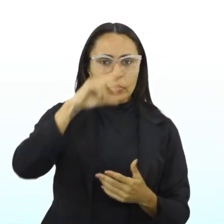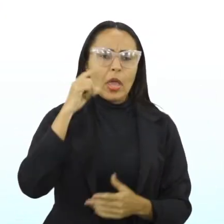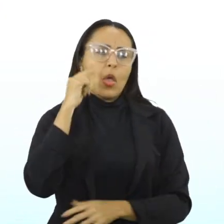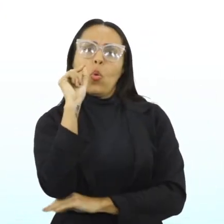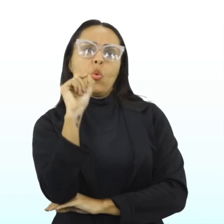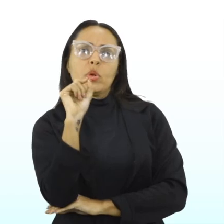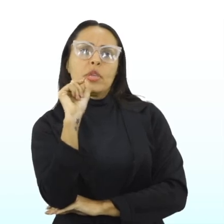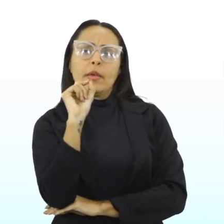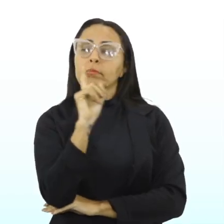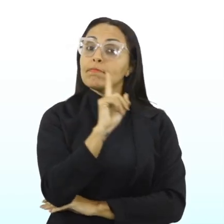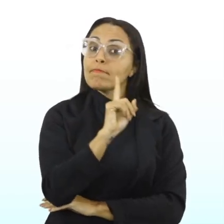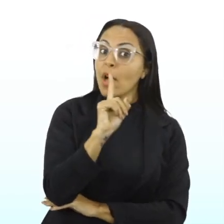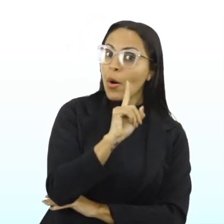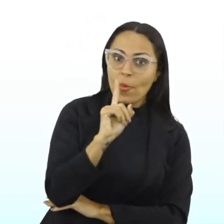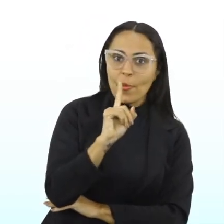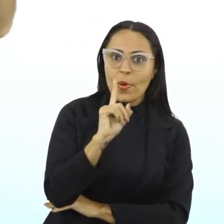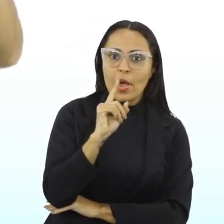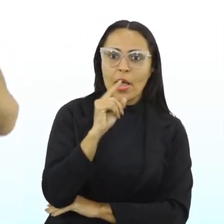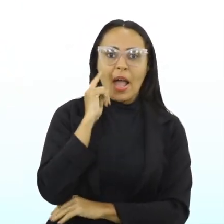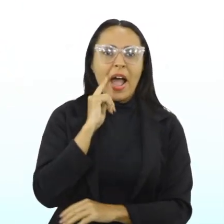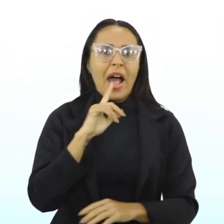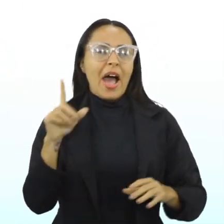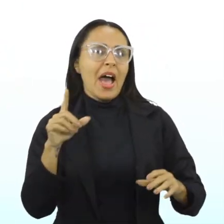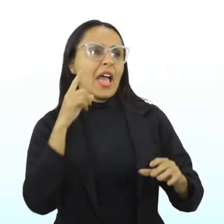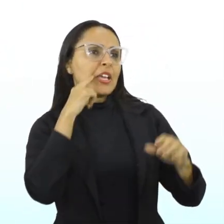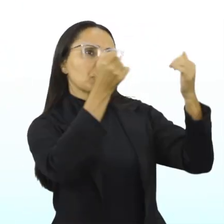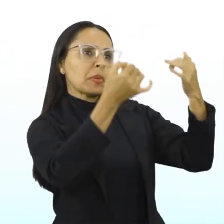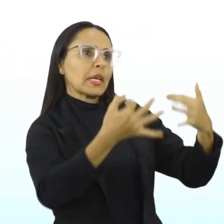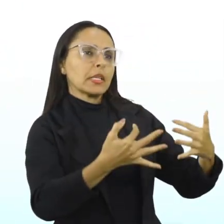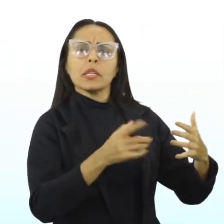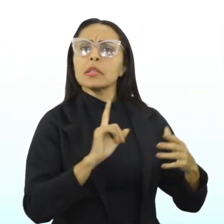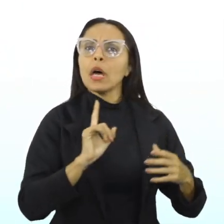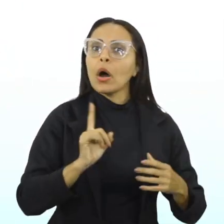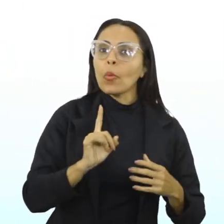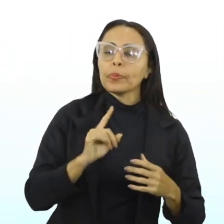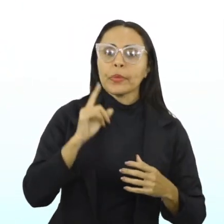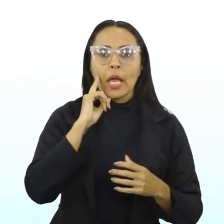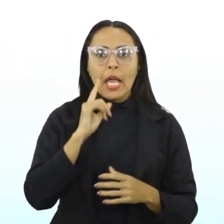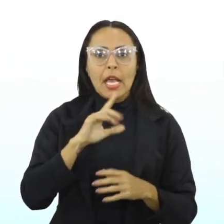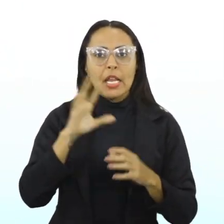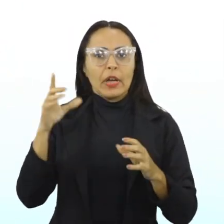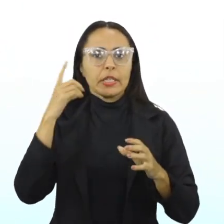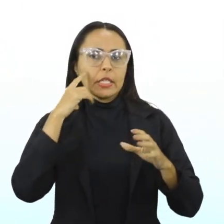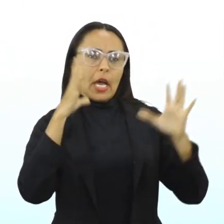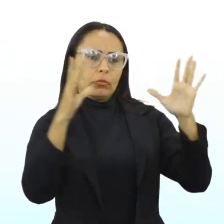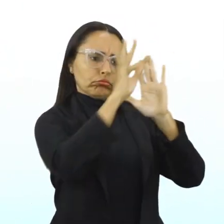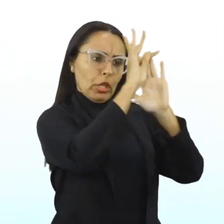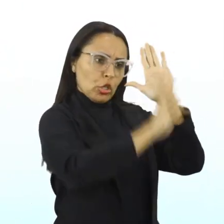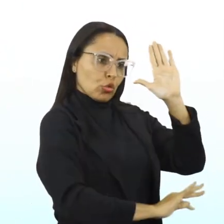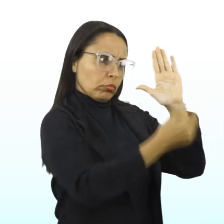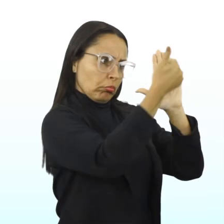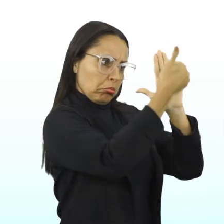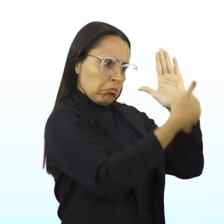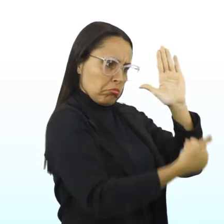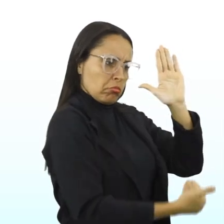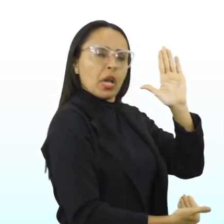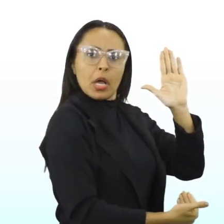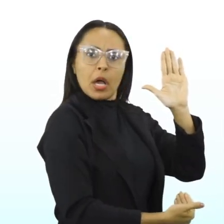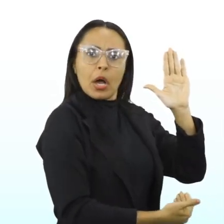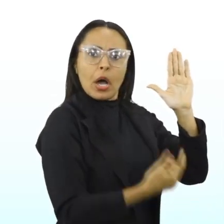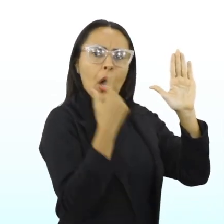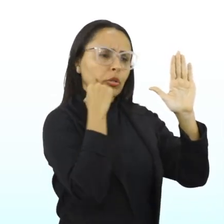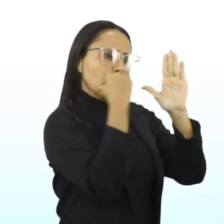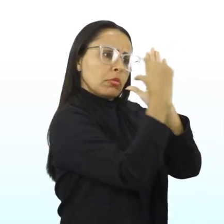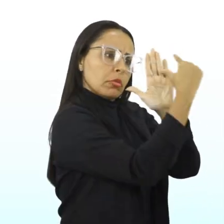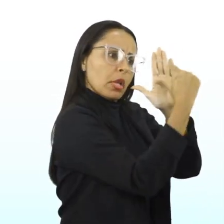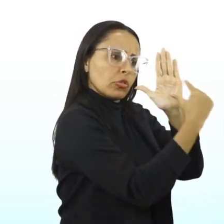é. Veja, as questões do Enem não vai vir, diga o que é isso. Não, não é assim. Ele vai te dar um fragmento de texto, onde nesse